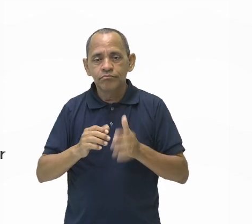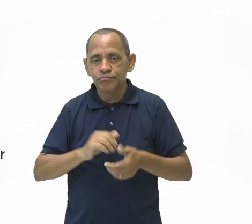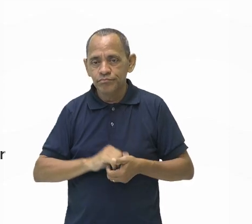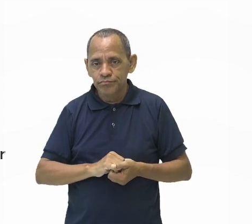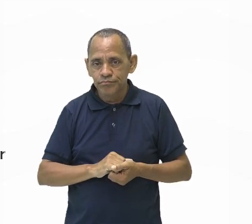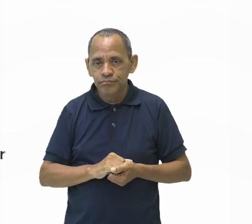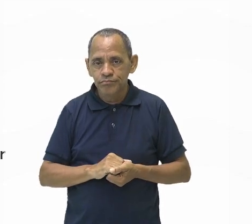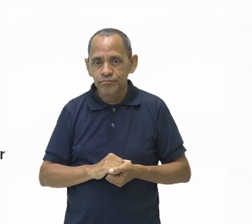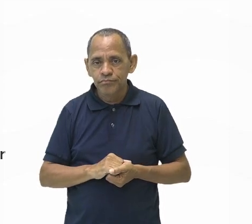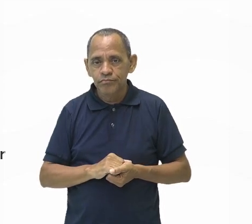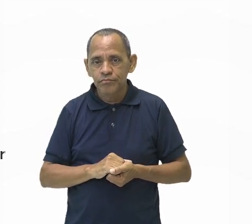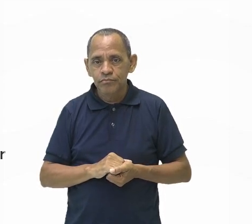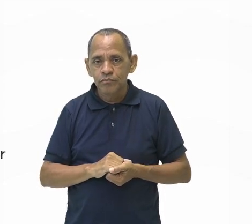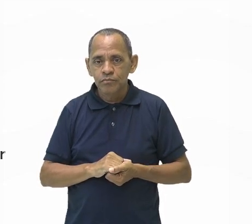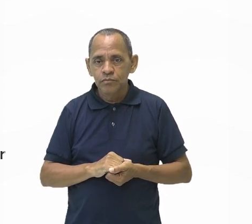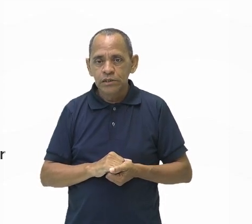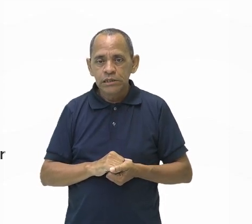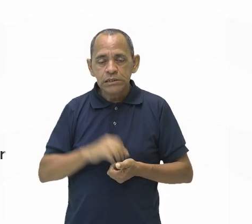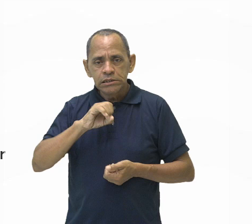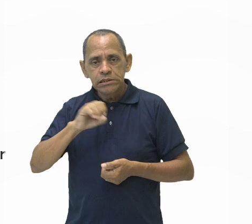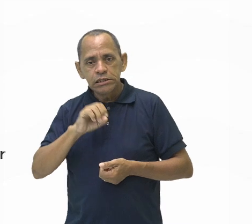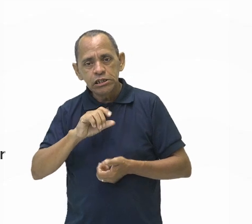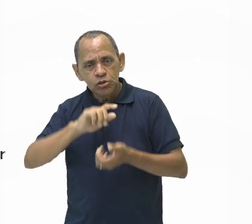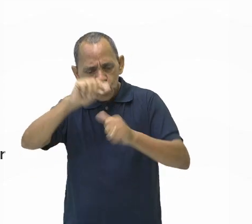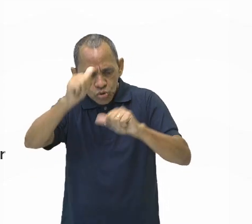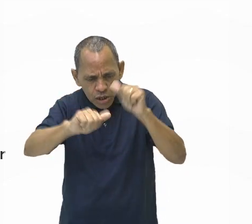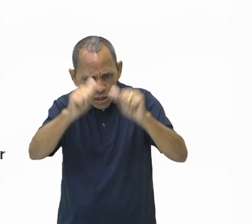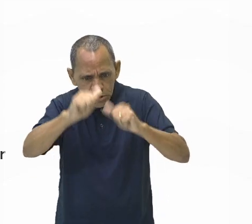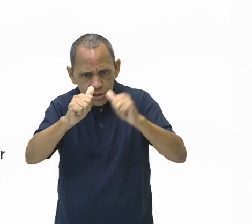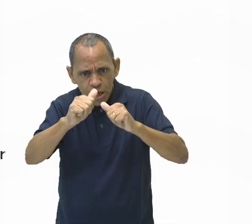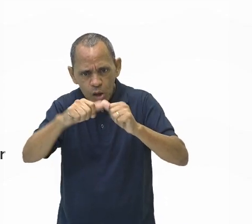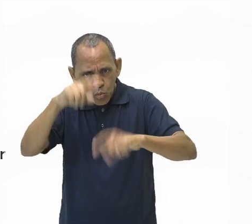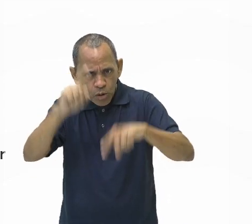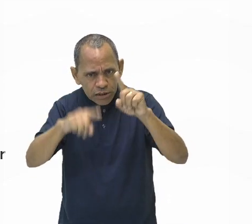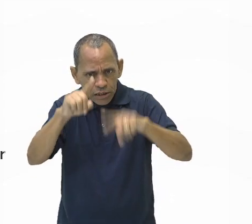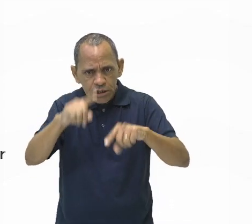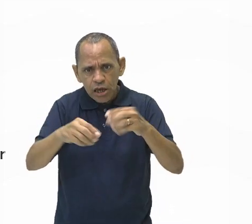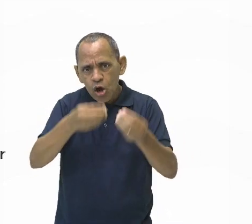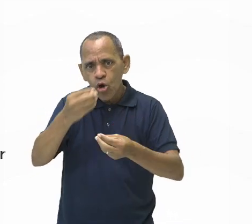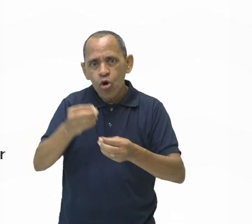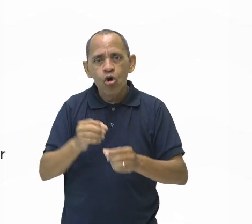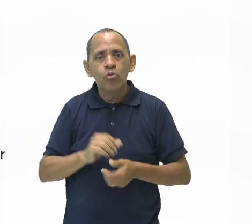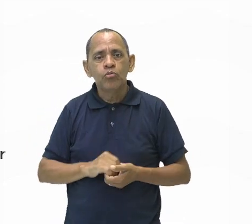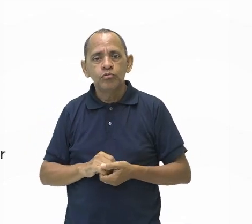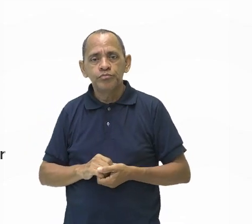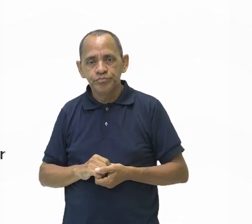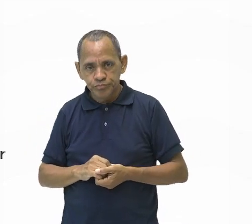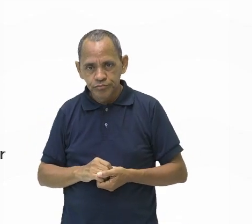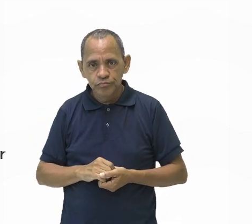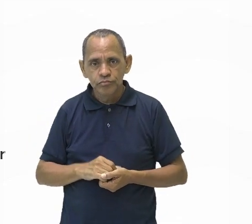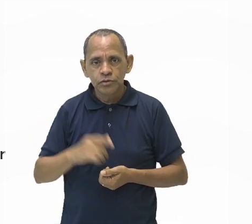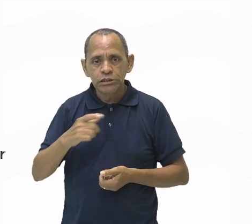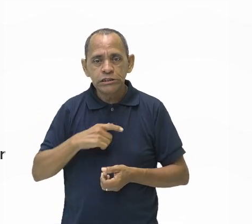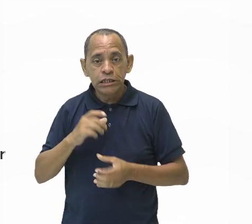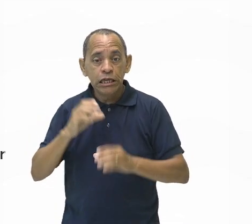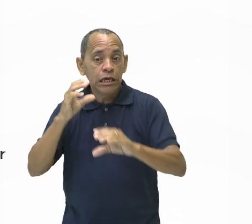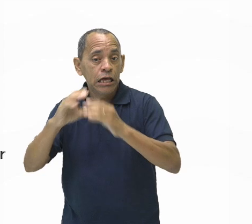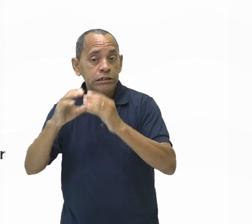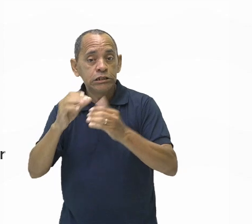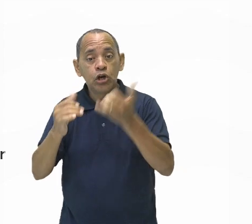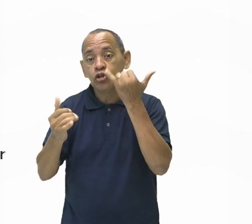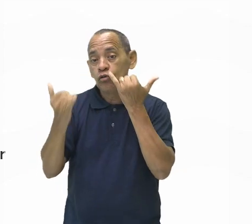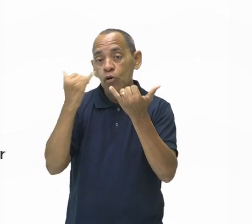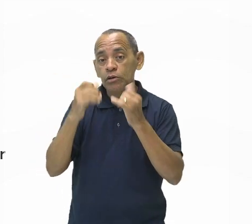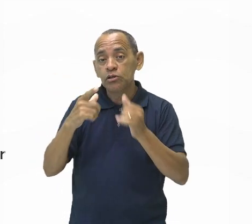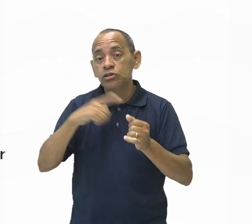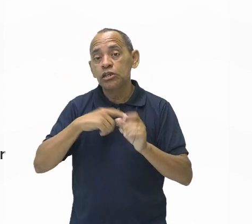vocês. Quando partimos para analisar a materialidade da canção, né, o que tem ali naquela canção de informação, o